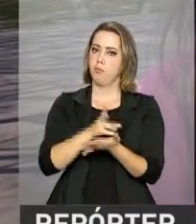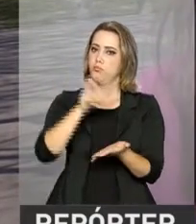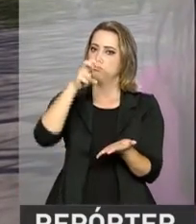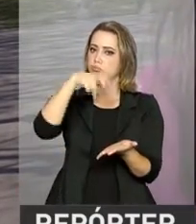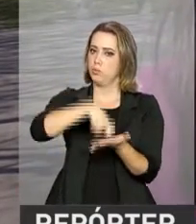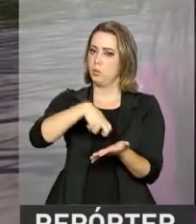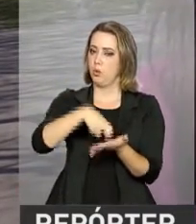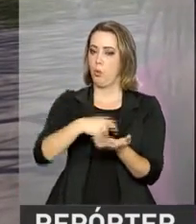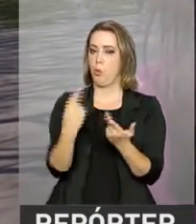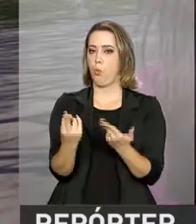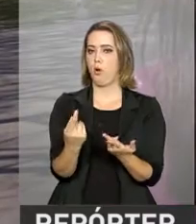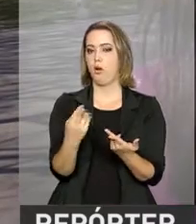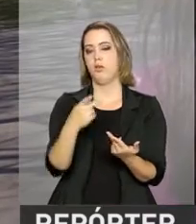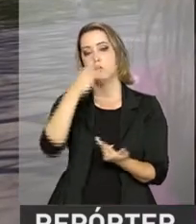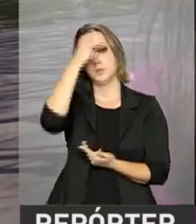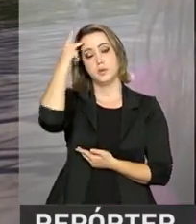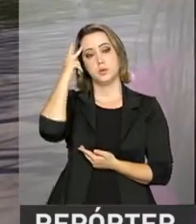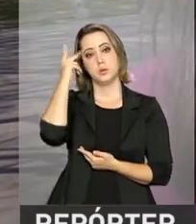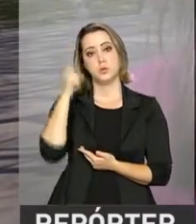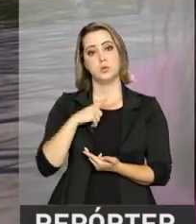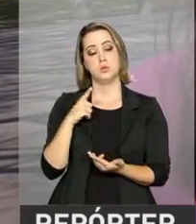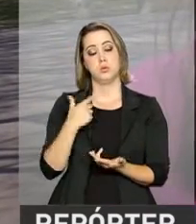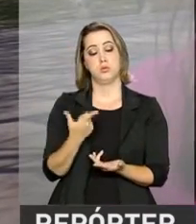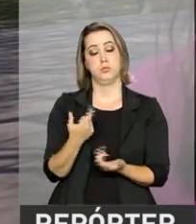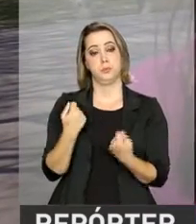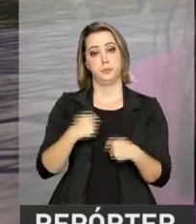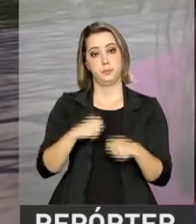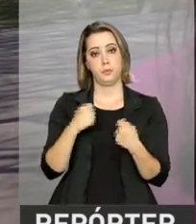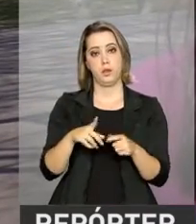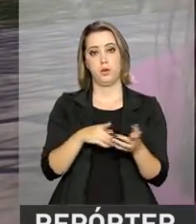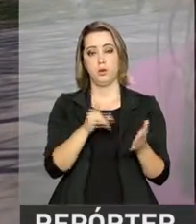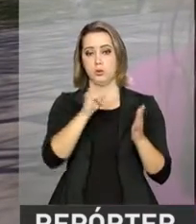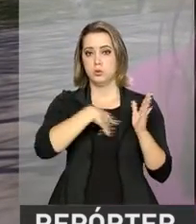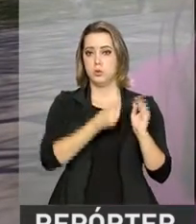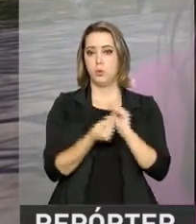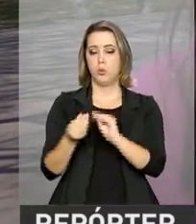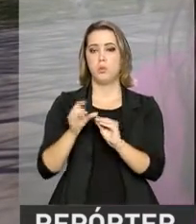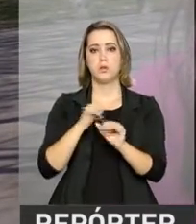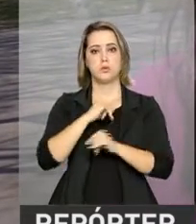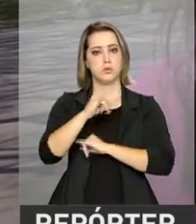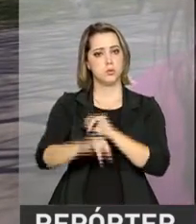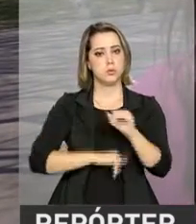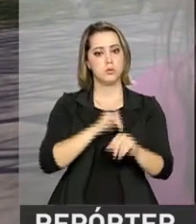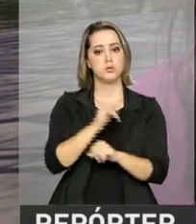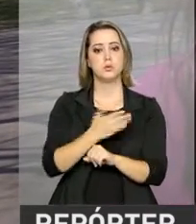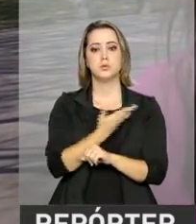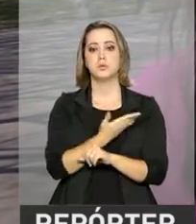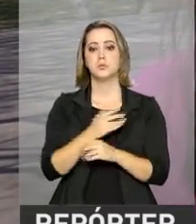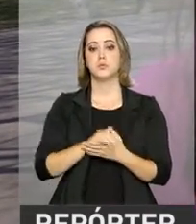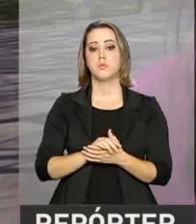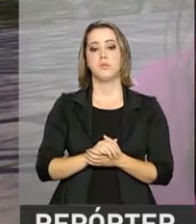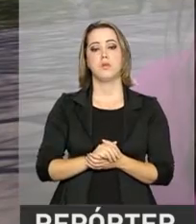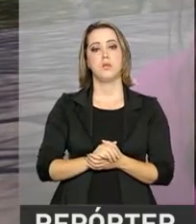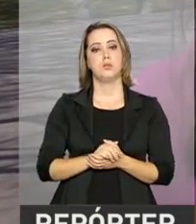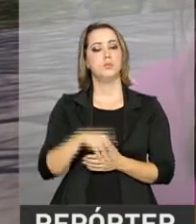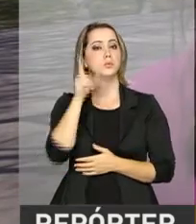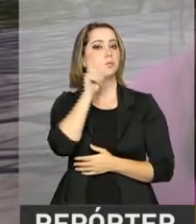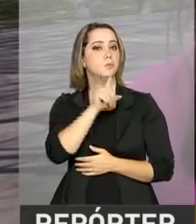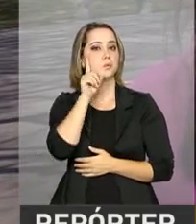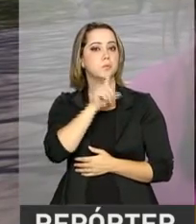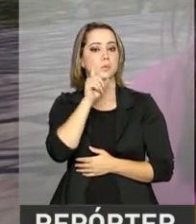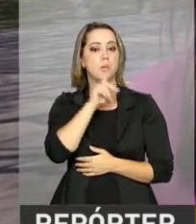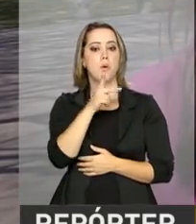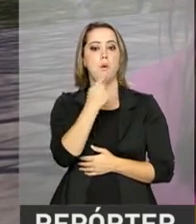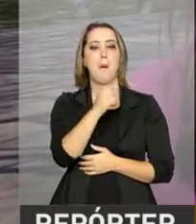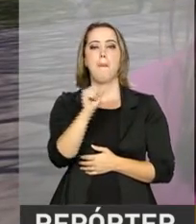presta a declaração do imposto de renda para entregar os documentos basta acessar o site da receita washington nos estados unidos